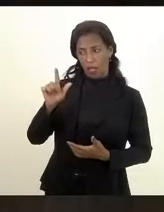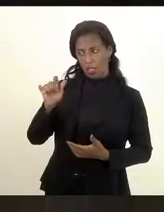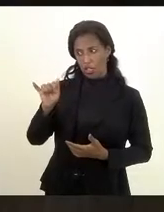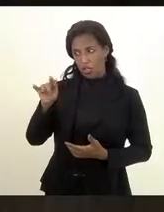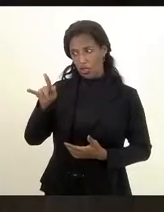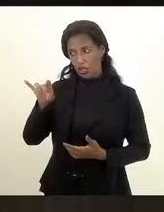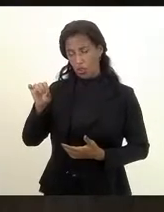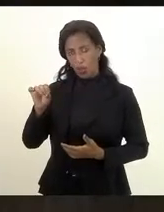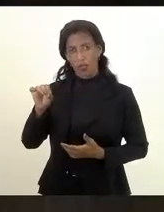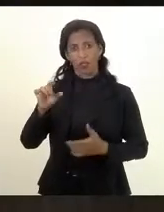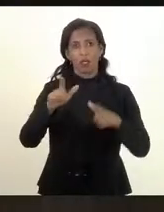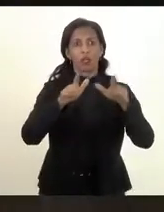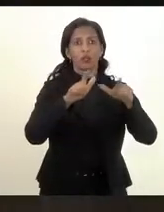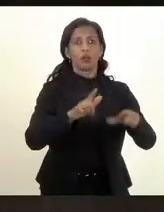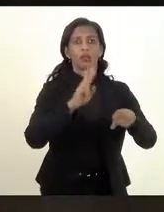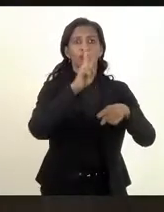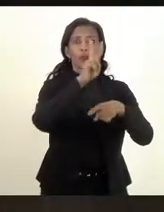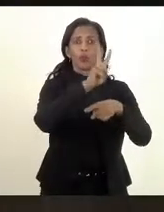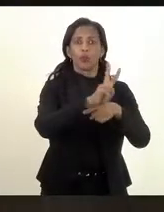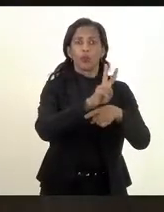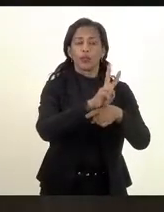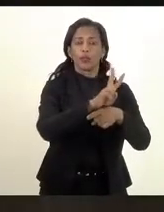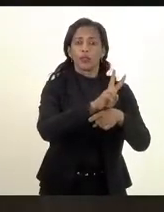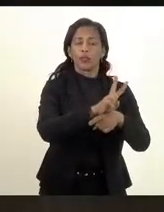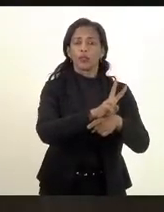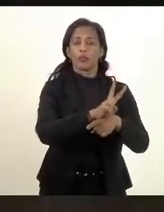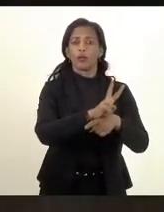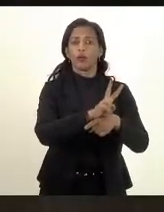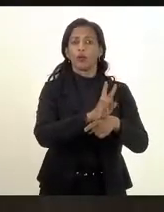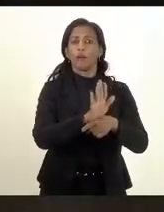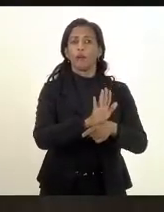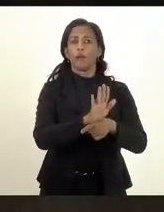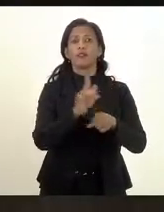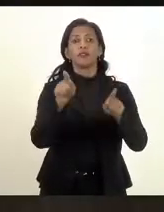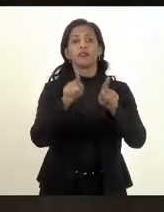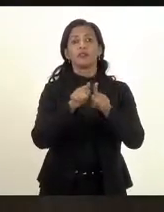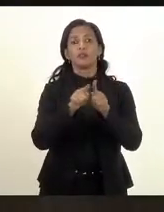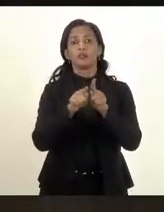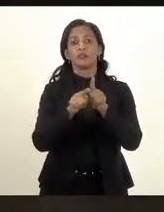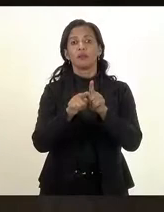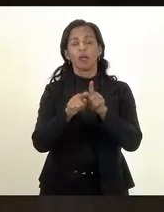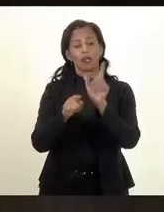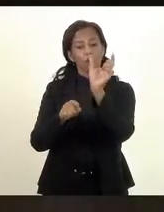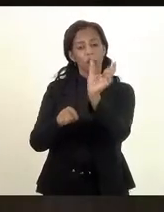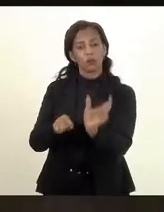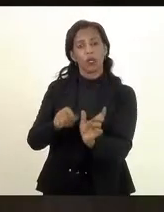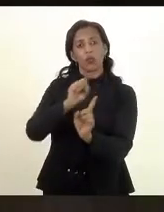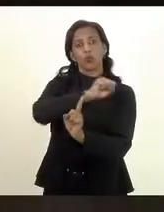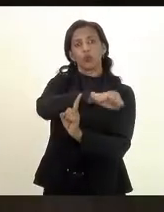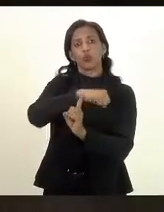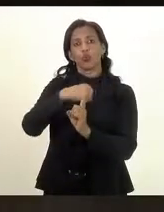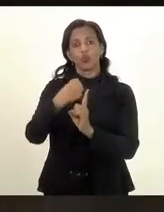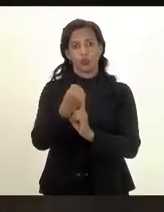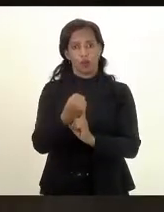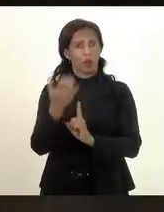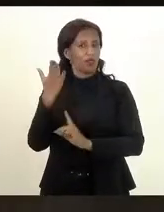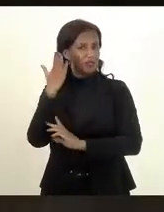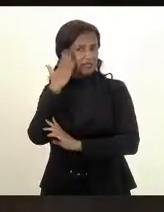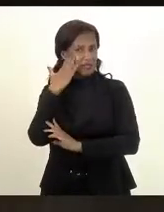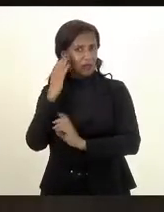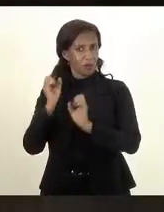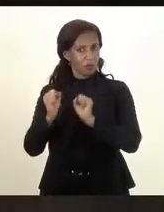espiritual, amparo de fé, mas, principalmente, na questão social. A gente sabe que o poder público